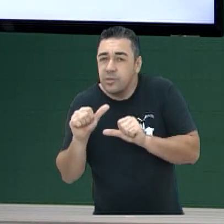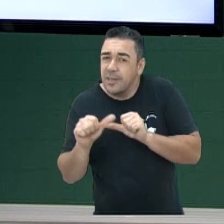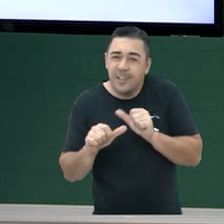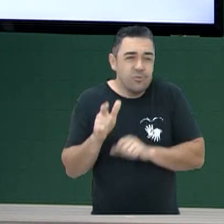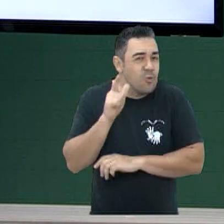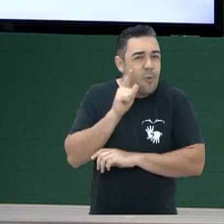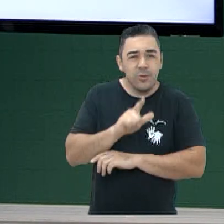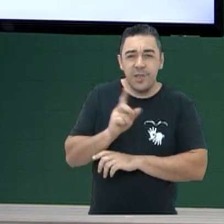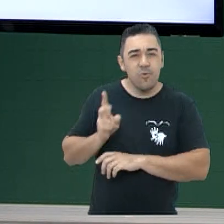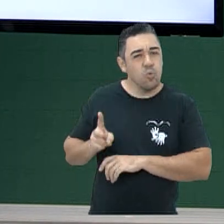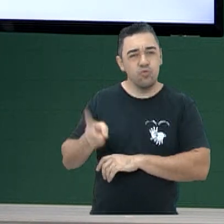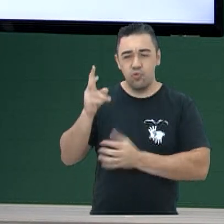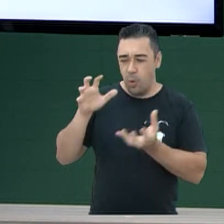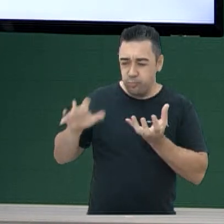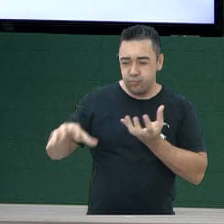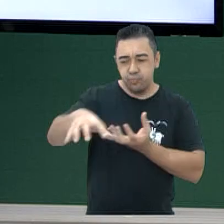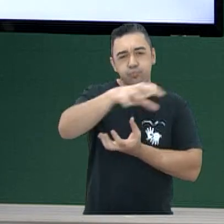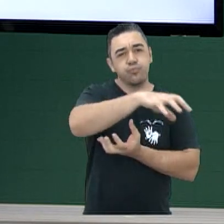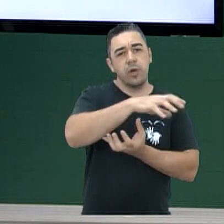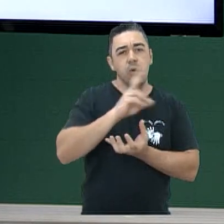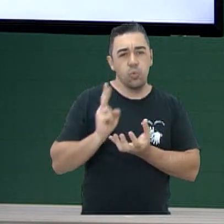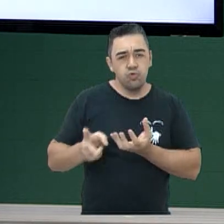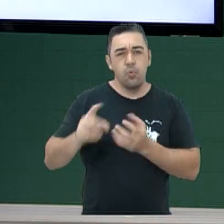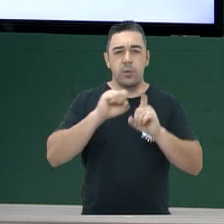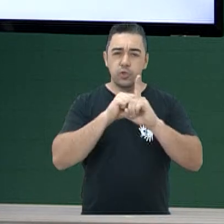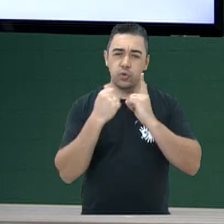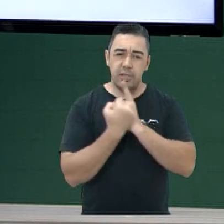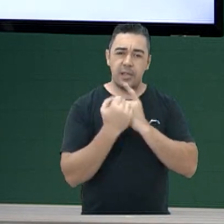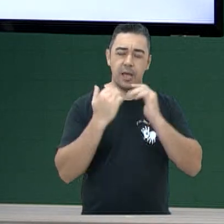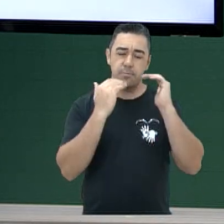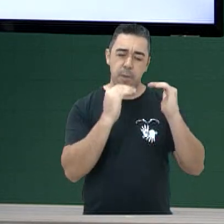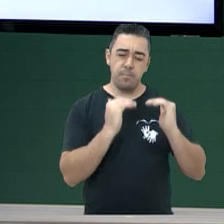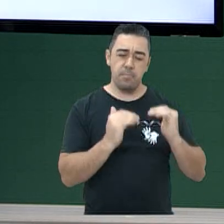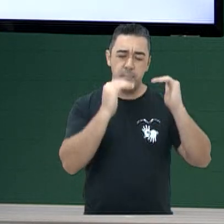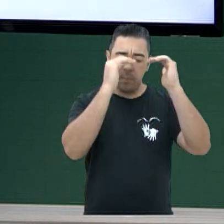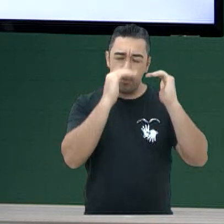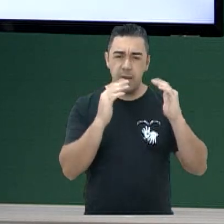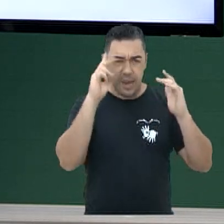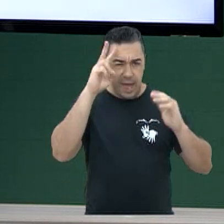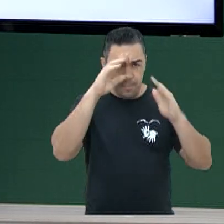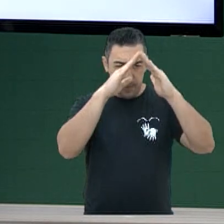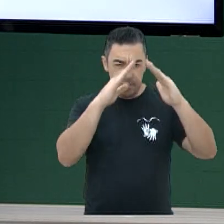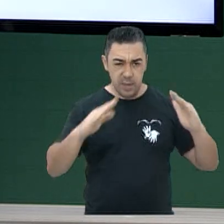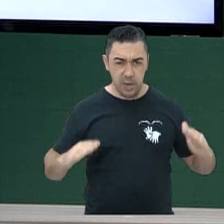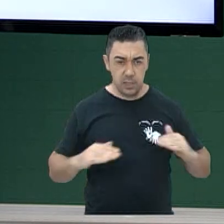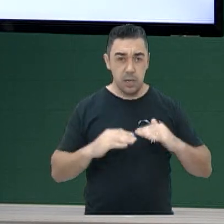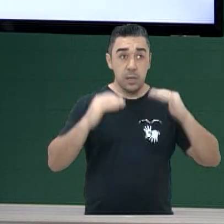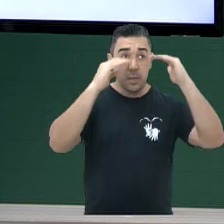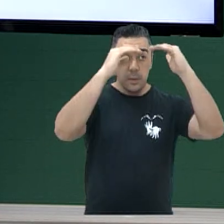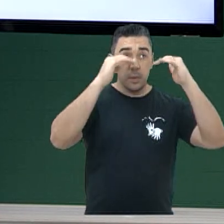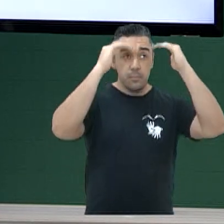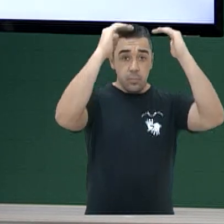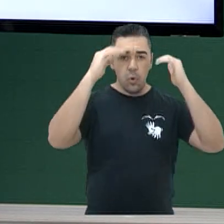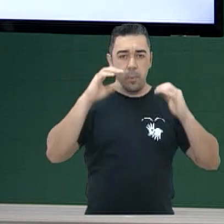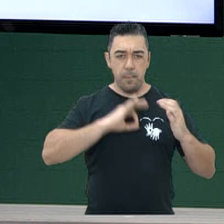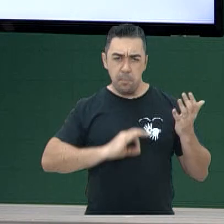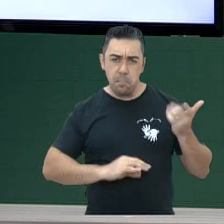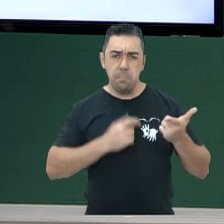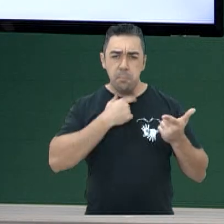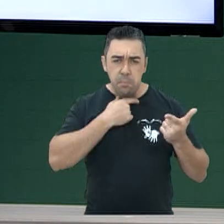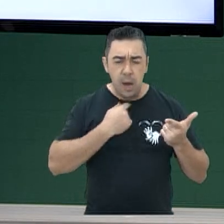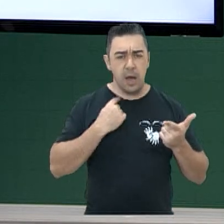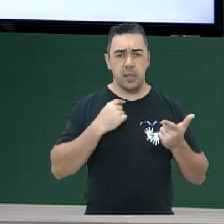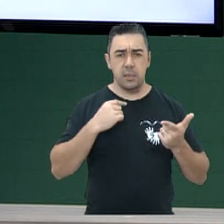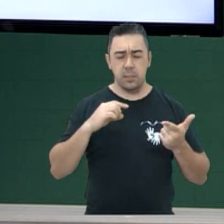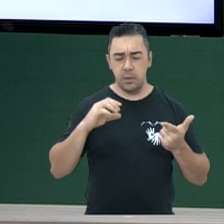gás para continuar mantendo aquele ritmo social, aquela divisão social, aquela pirâmide, né, lá no topo, clero,